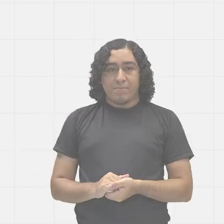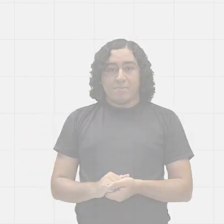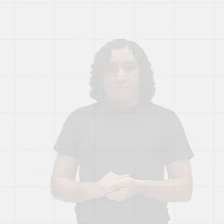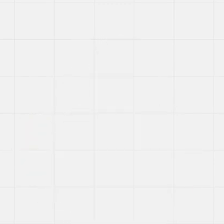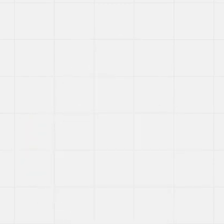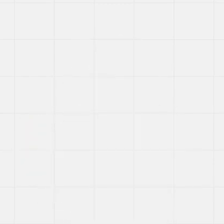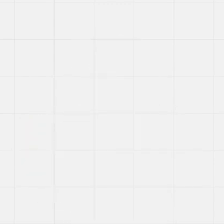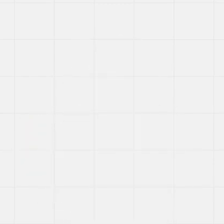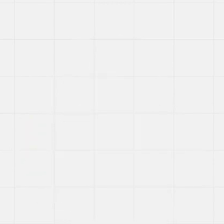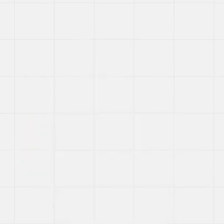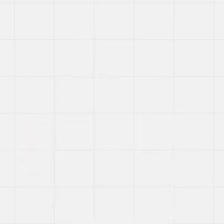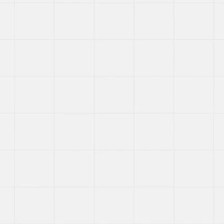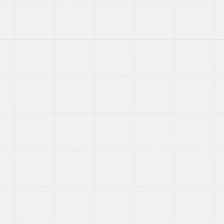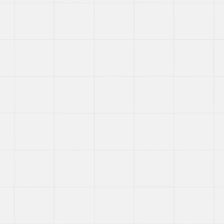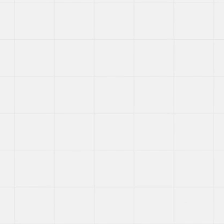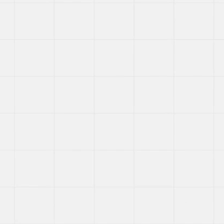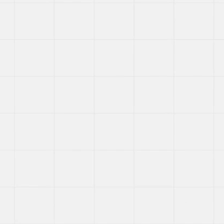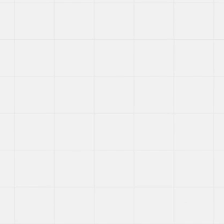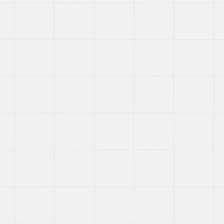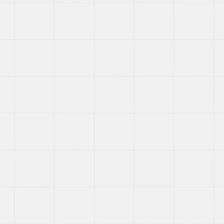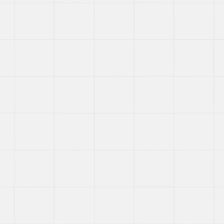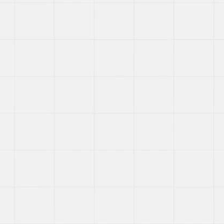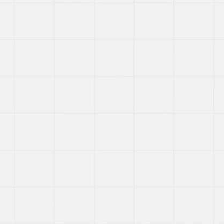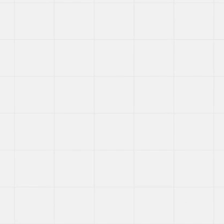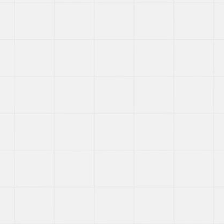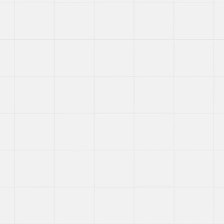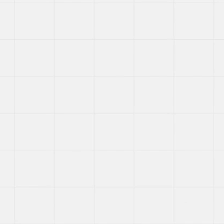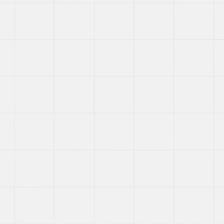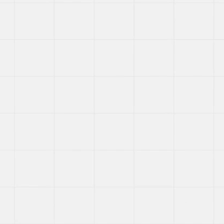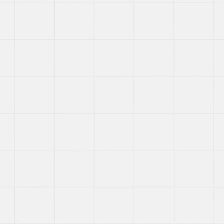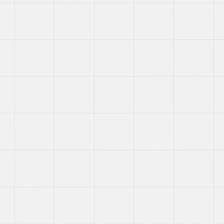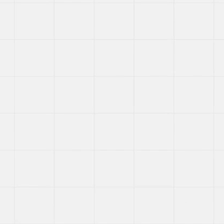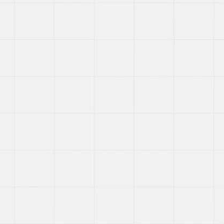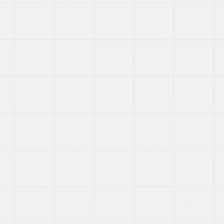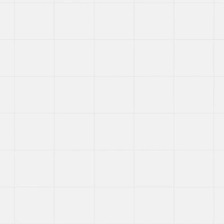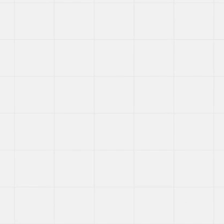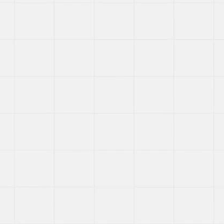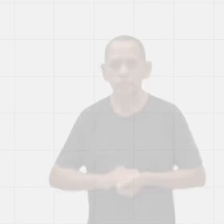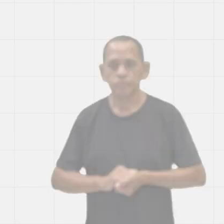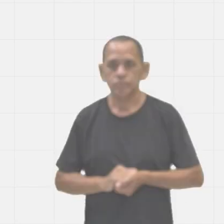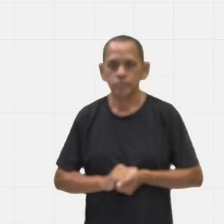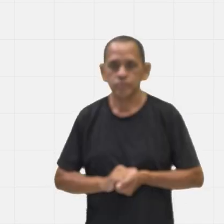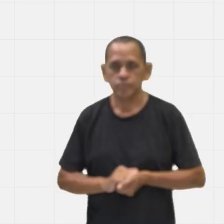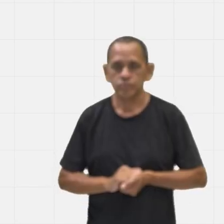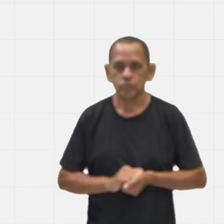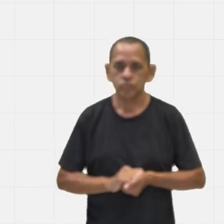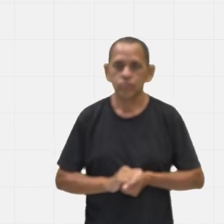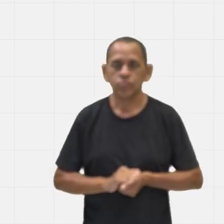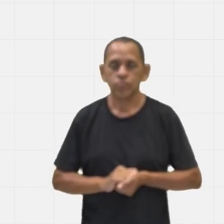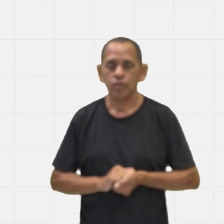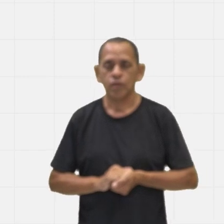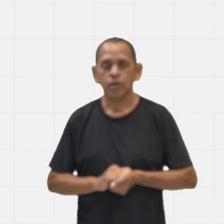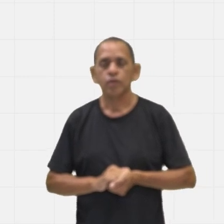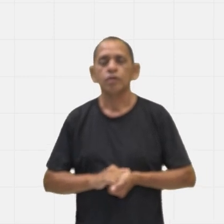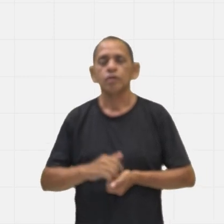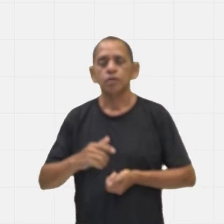agora, nós temos uma outra ocorrência bem comum, que é a de sem imagem da webcam, né? Webcam